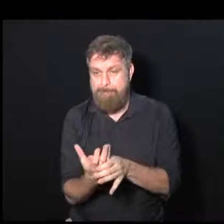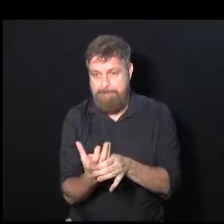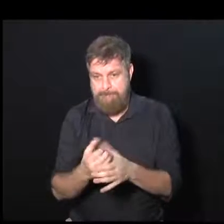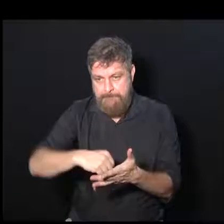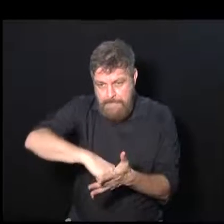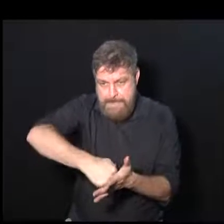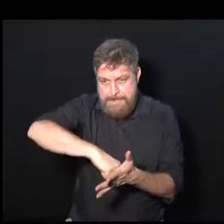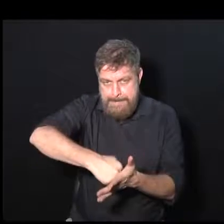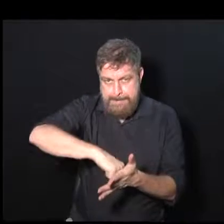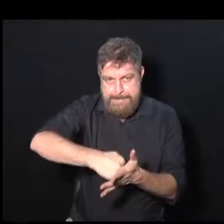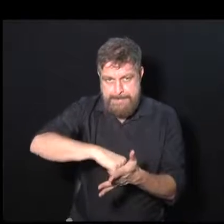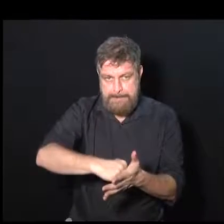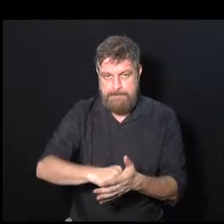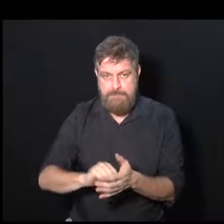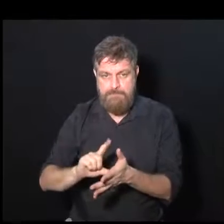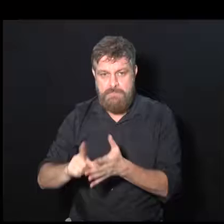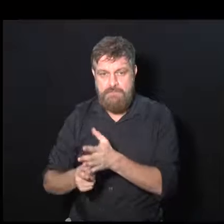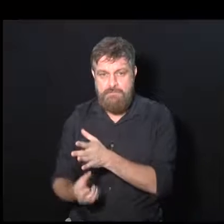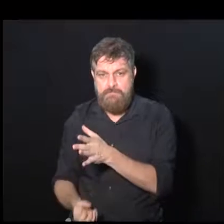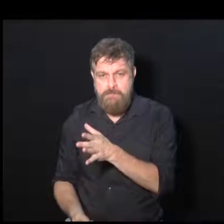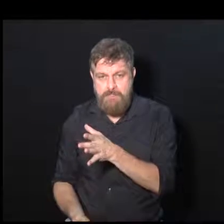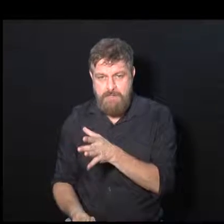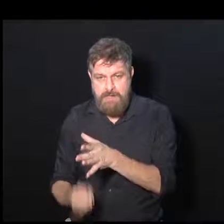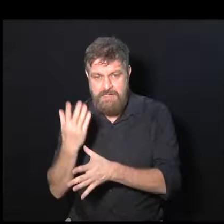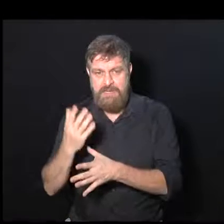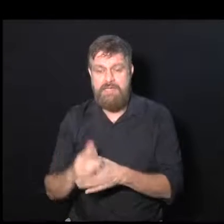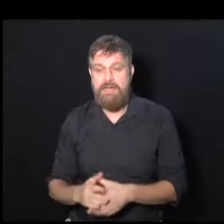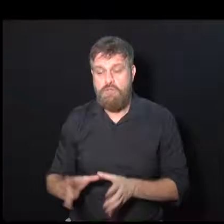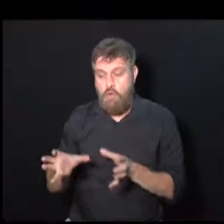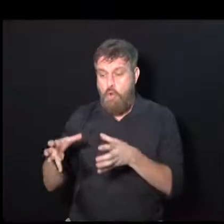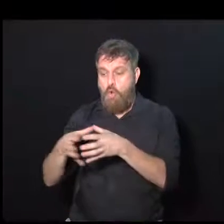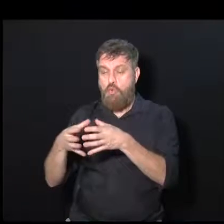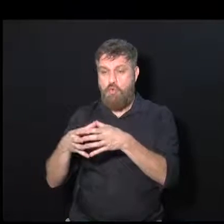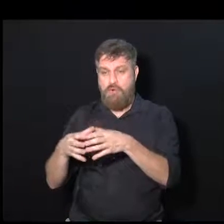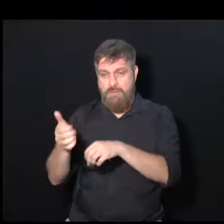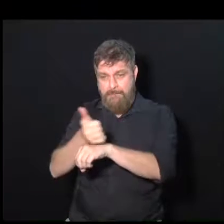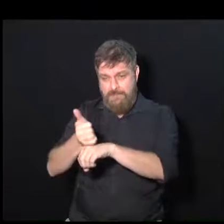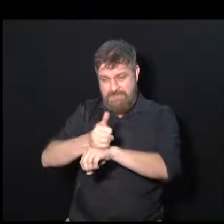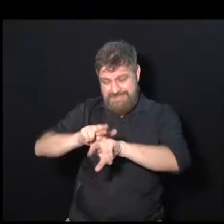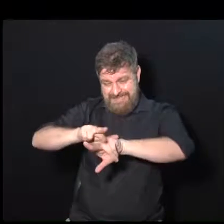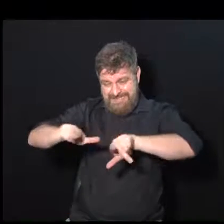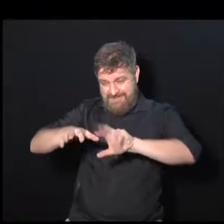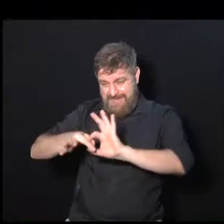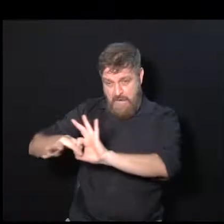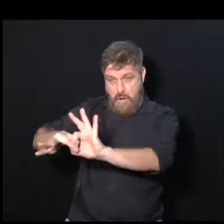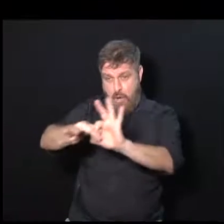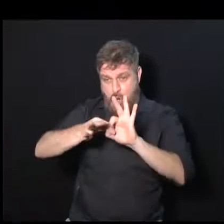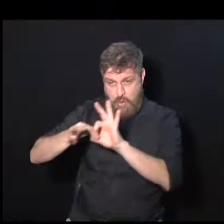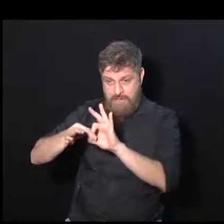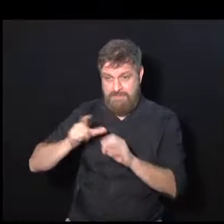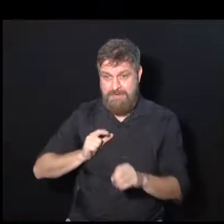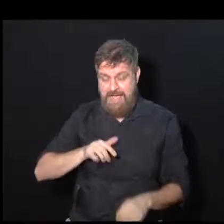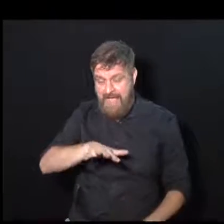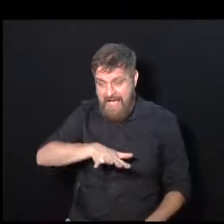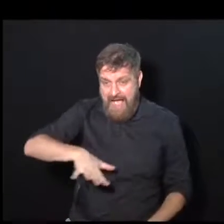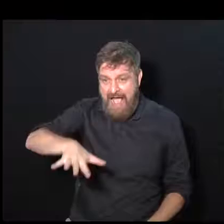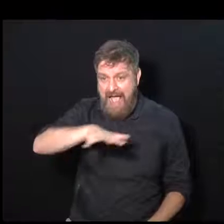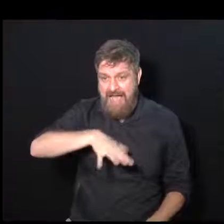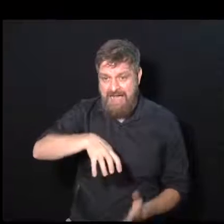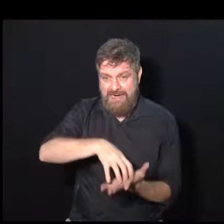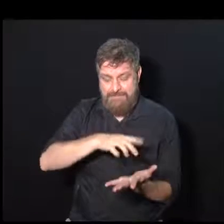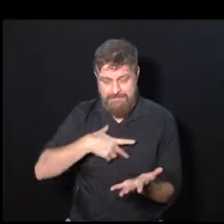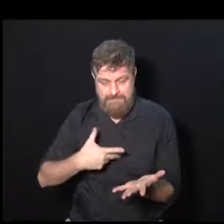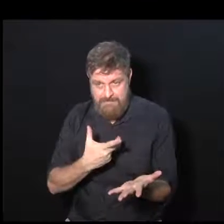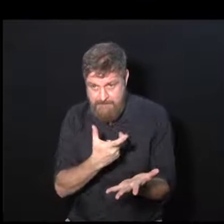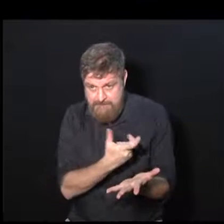criada, então, uma comissão multiprofissional do programa de fitoterapia para a rede básica para esse